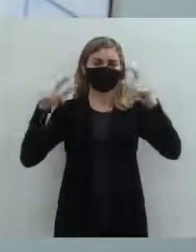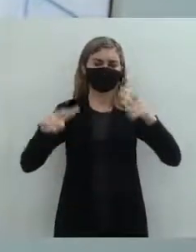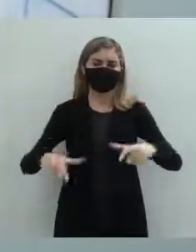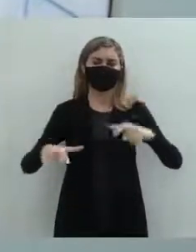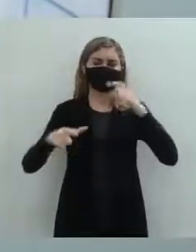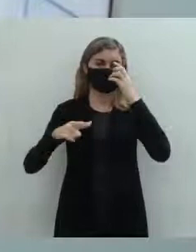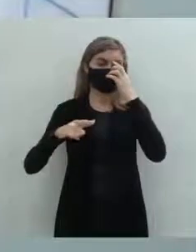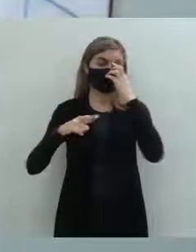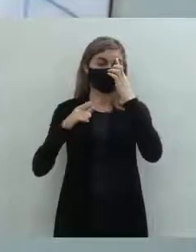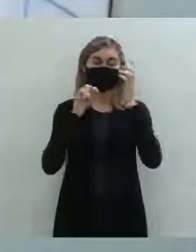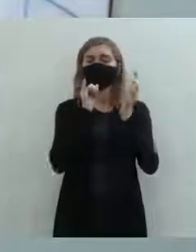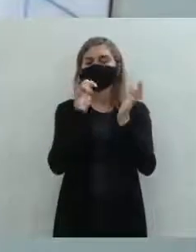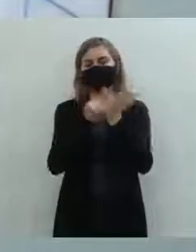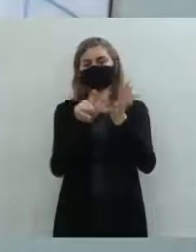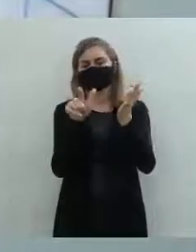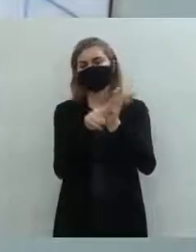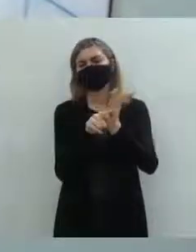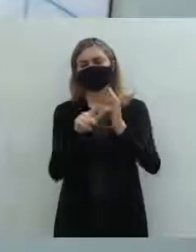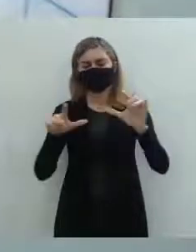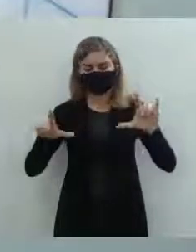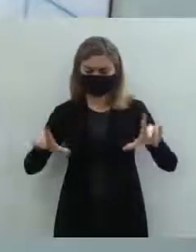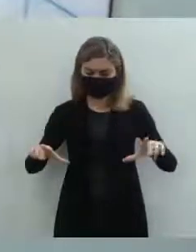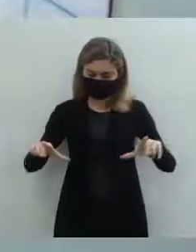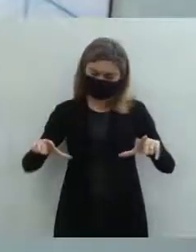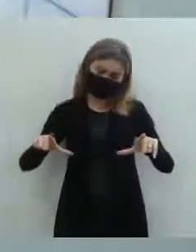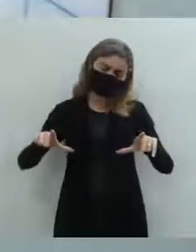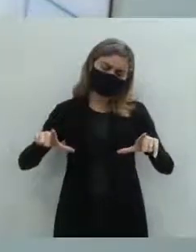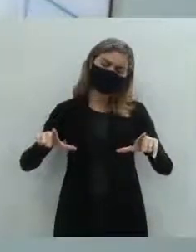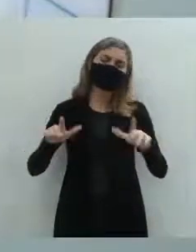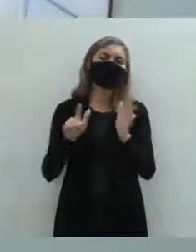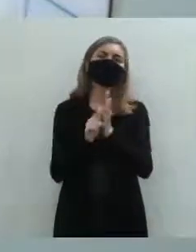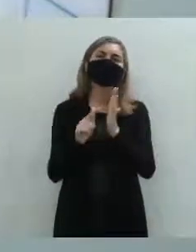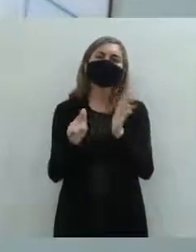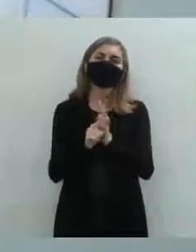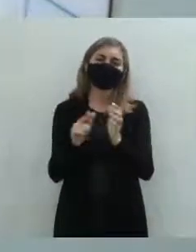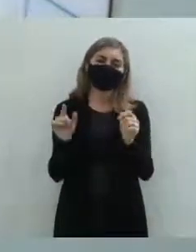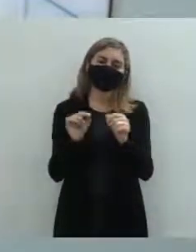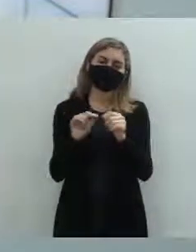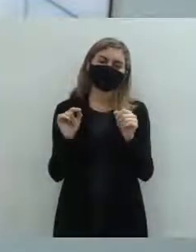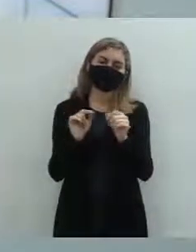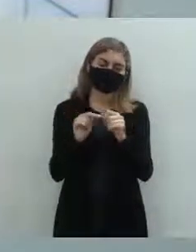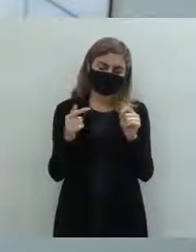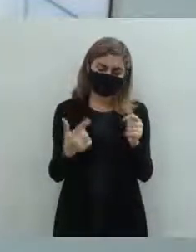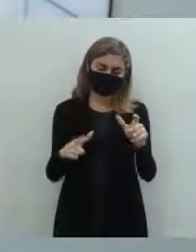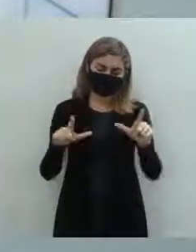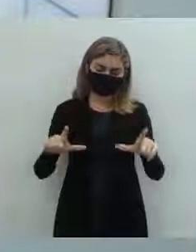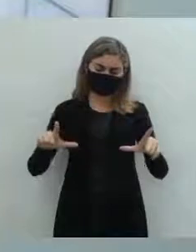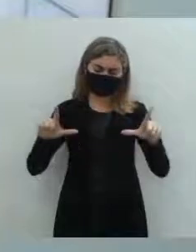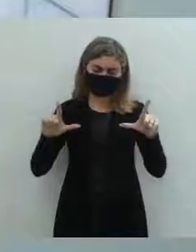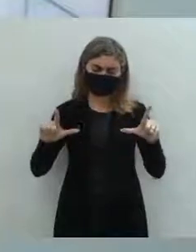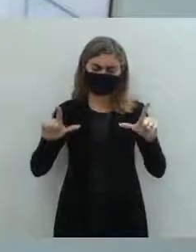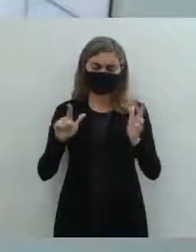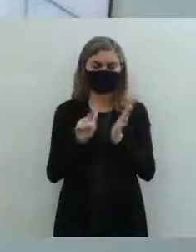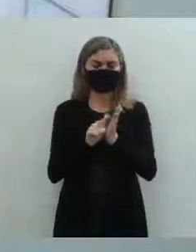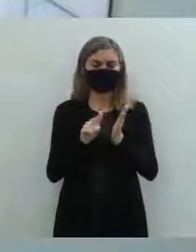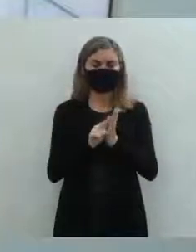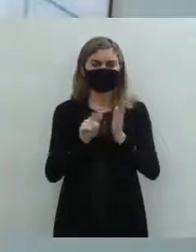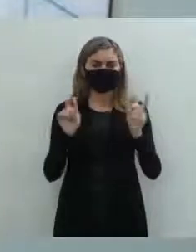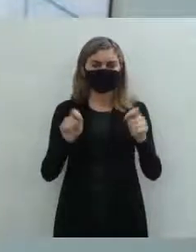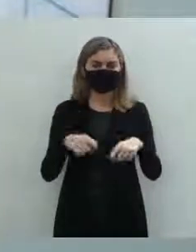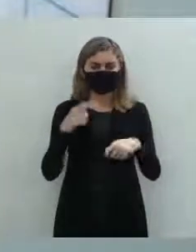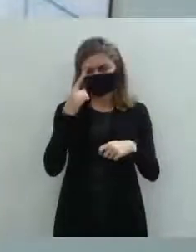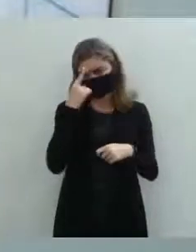uma folha de papel. Como é que eu vou fazer para que nesta folha de papel eu possa dar uma